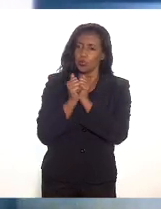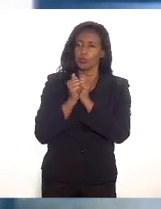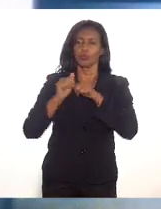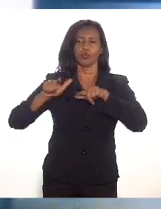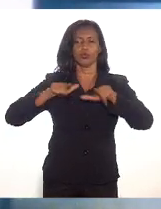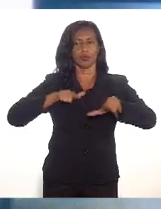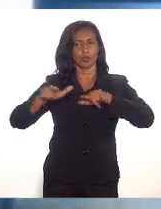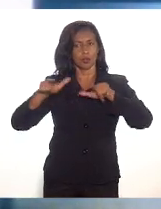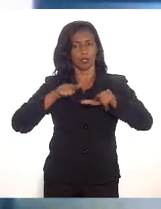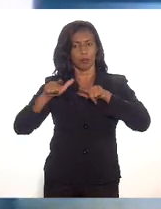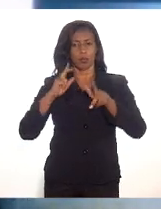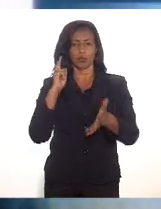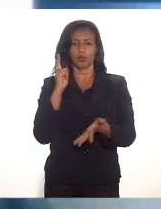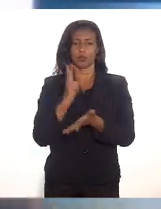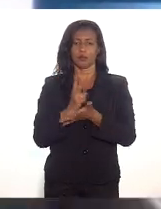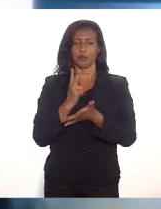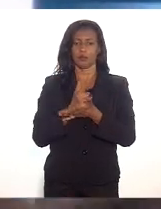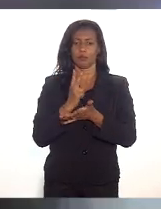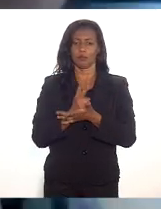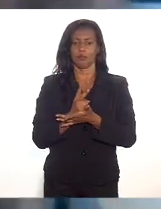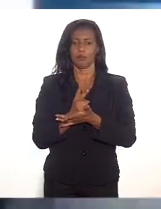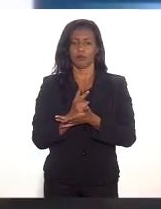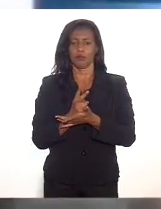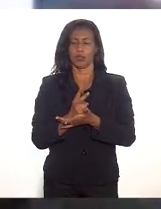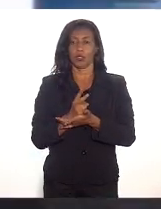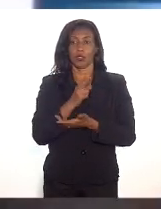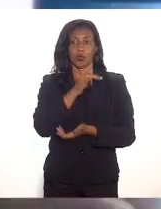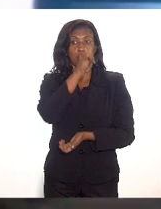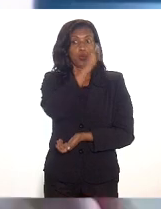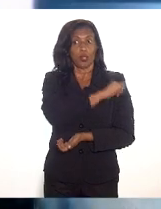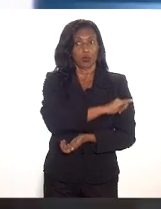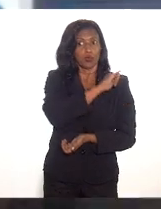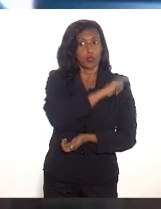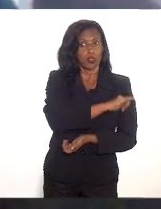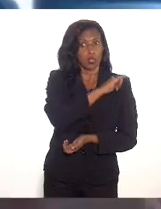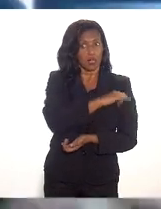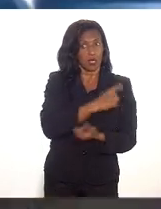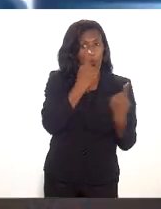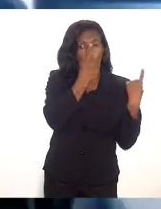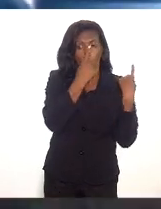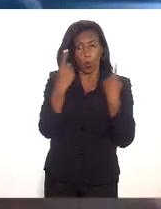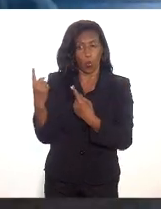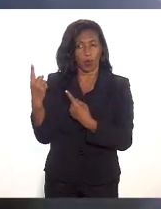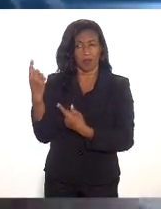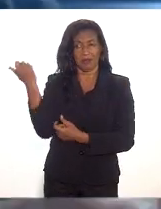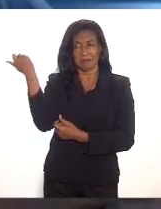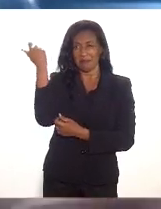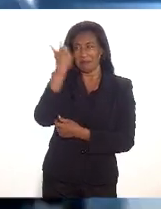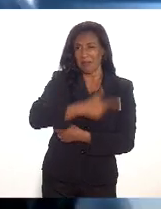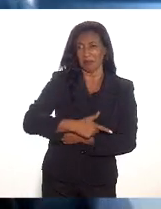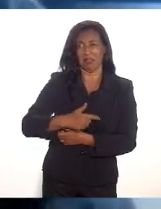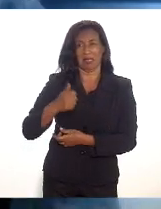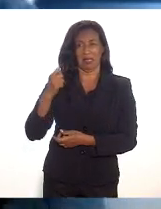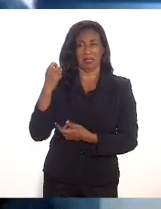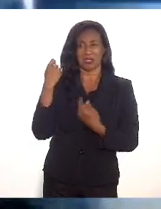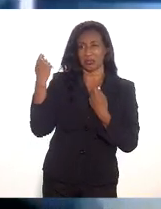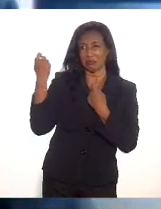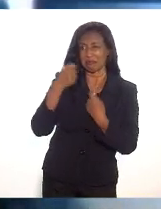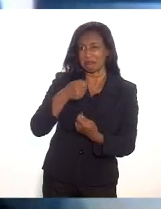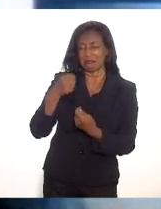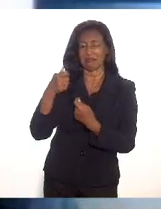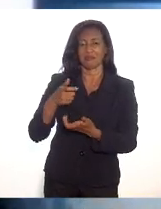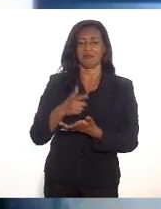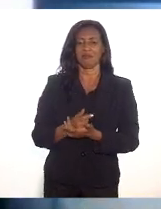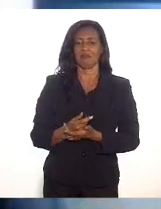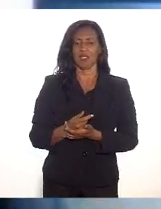sempre do lado do saneamento, sempre do lado do Rio de Janeiro contra essa maldade, essa chantagem, e sempre do